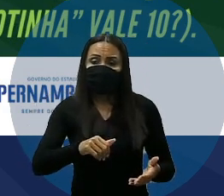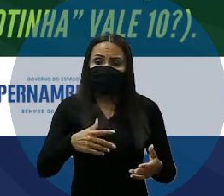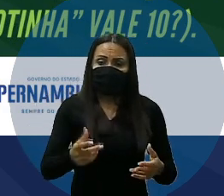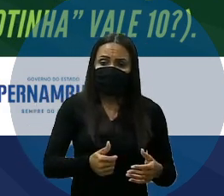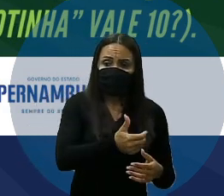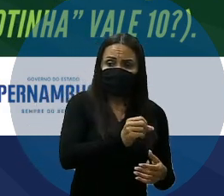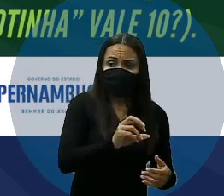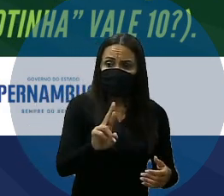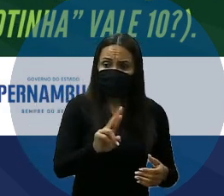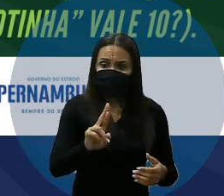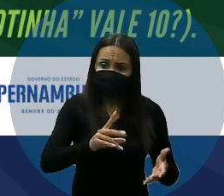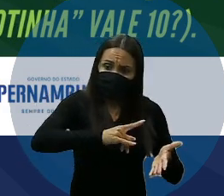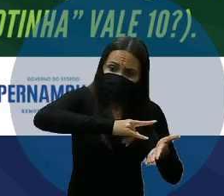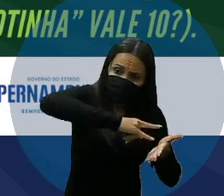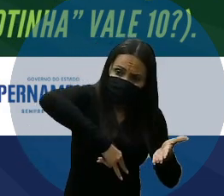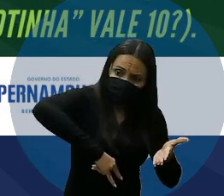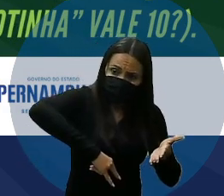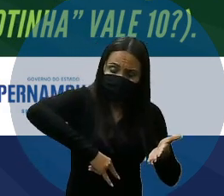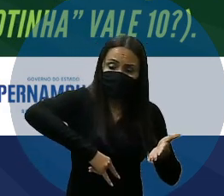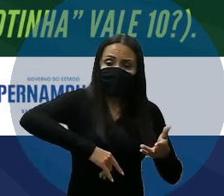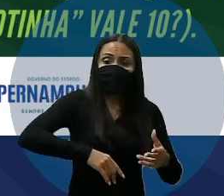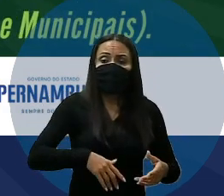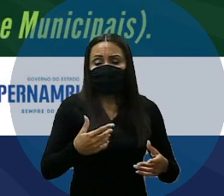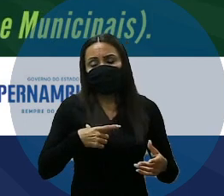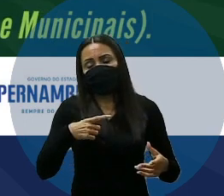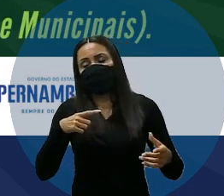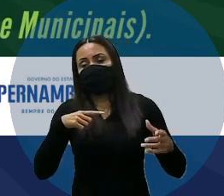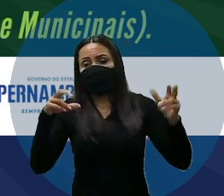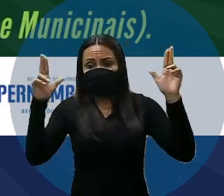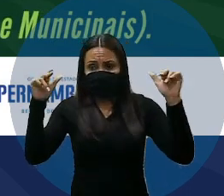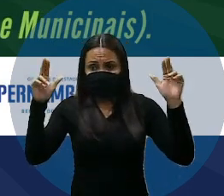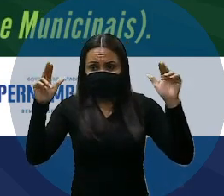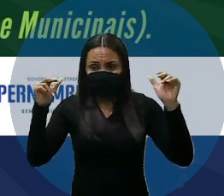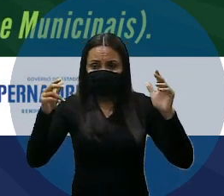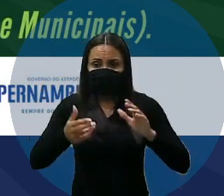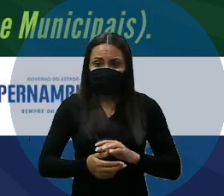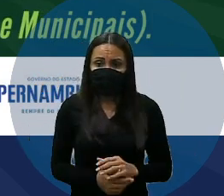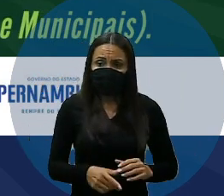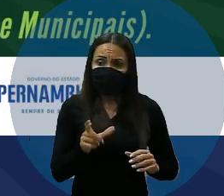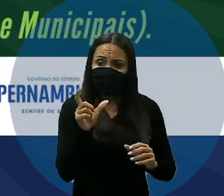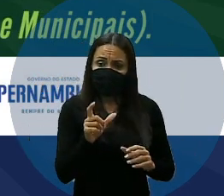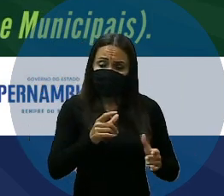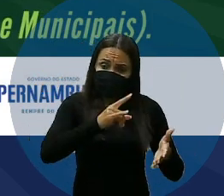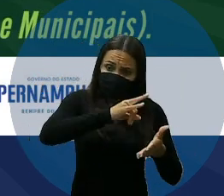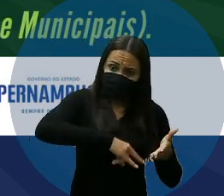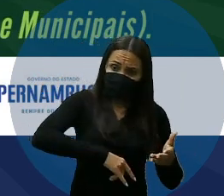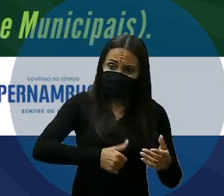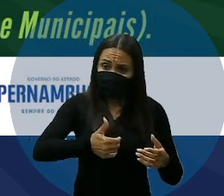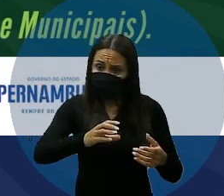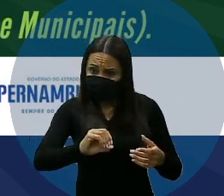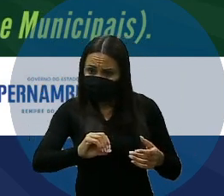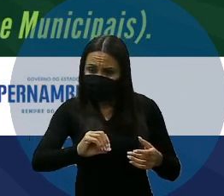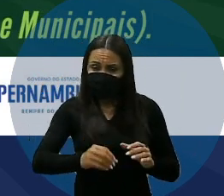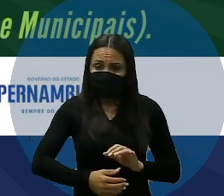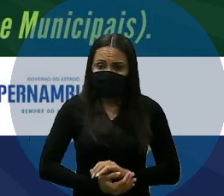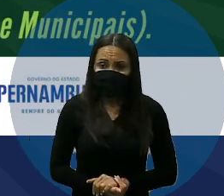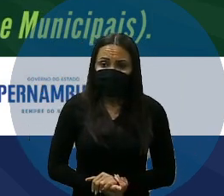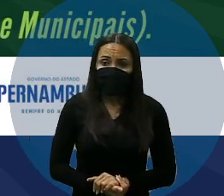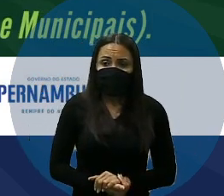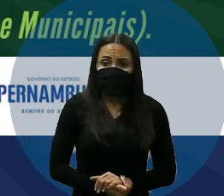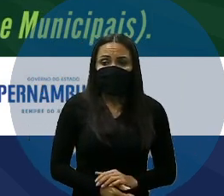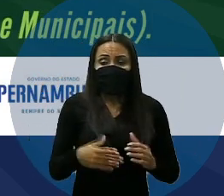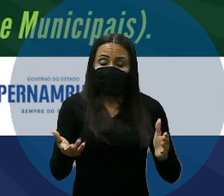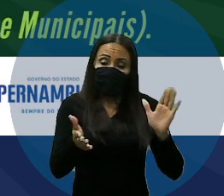por isso que fez gerar aí o nosso título-tema chamado de Sua Notinha Vale 10. Já a relevância da proposta está em